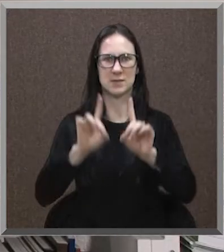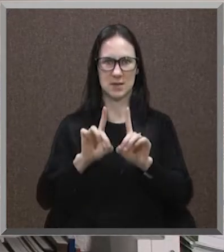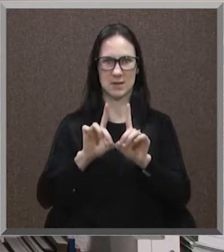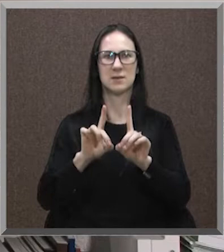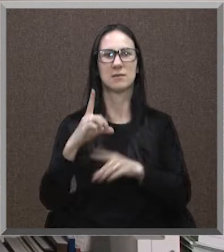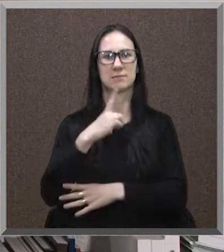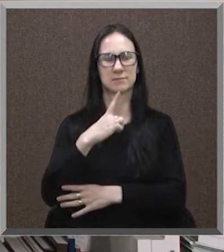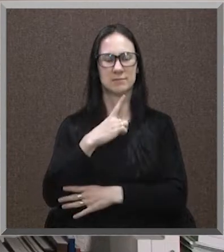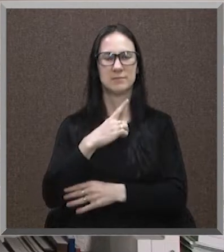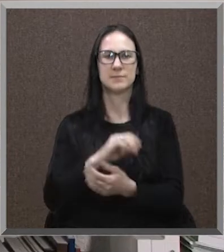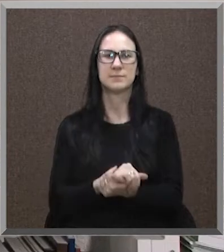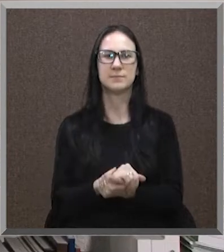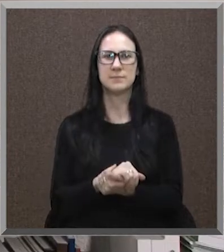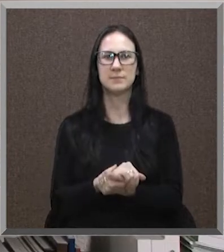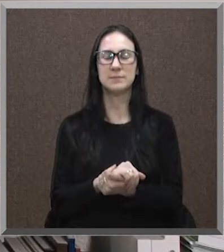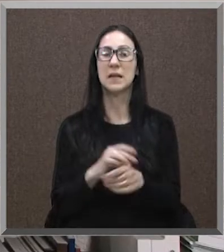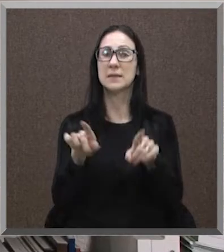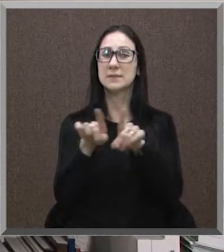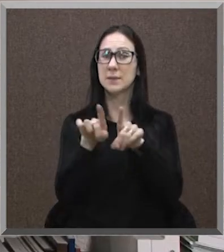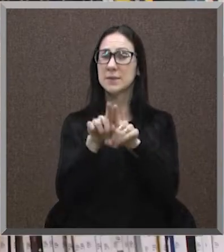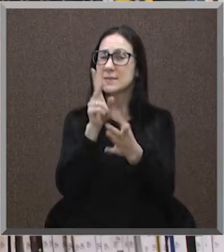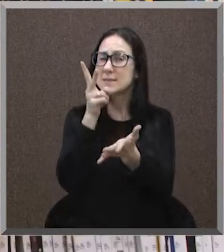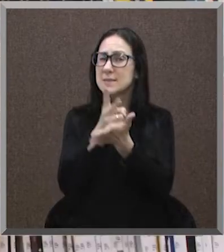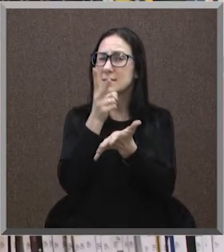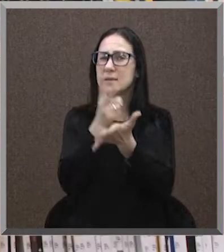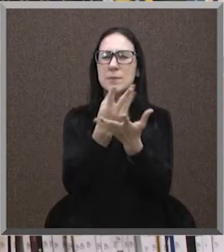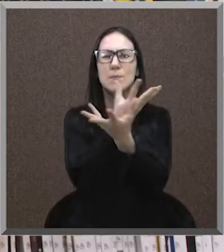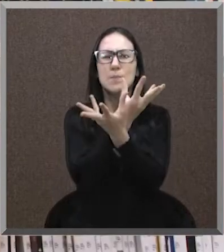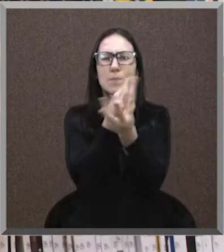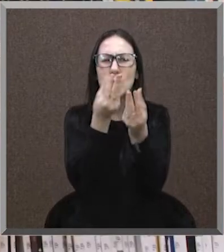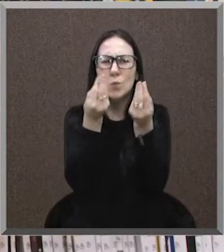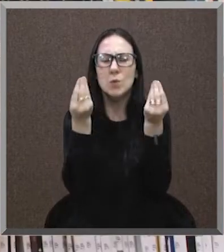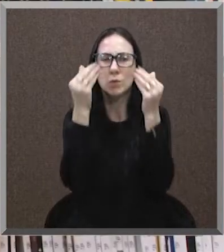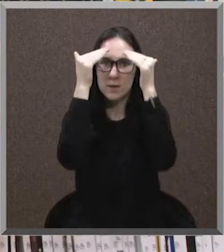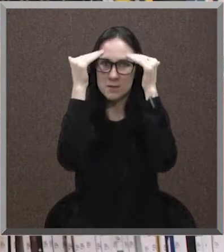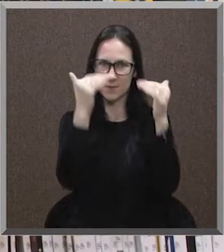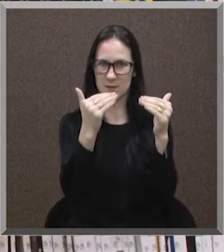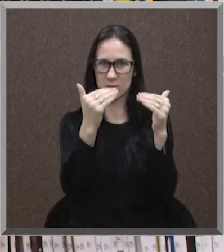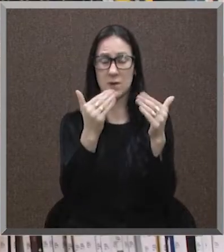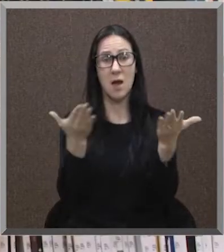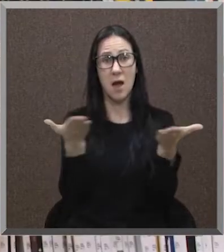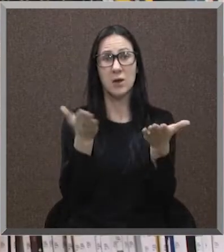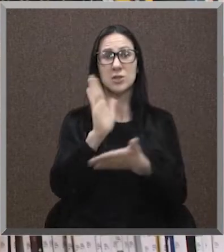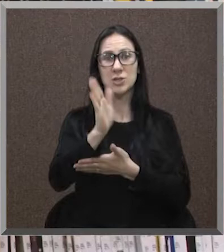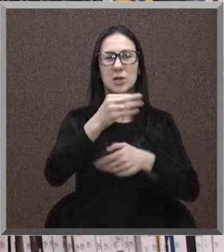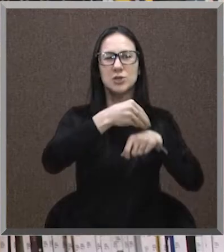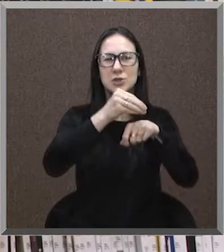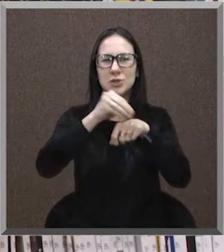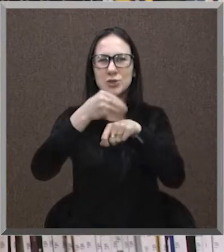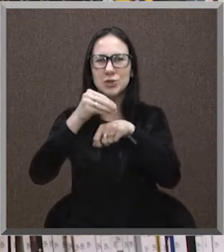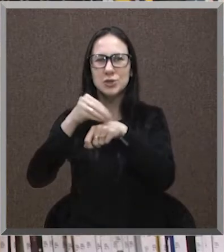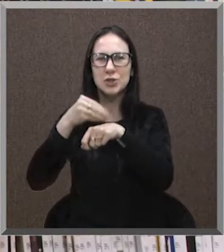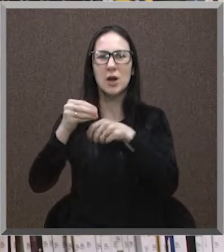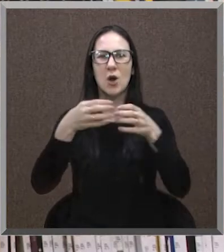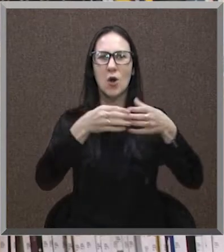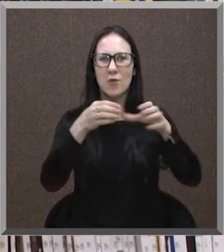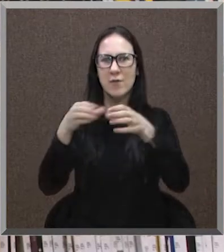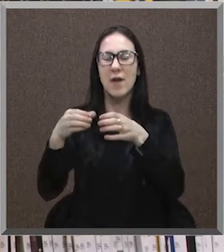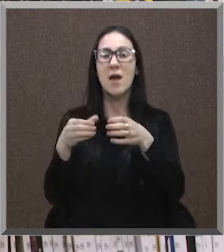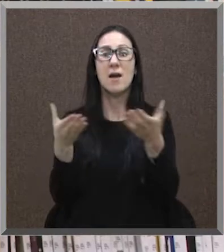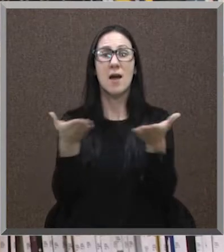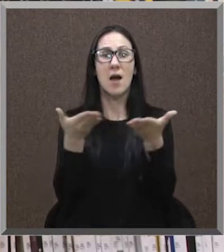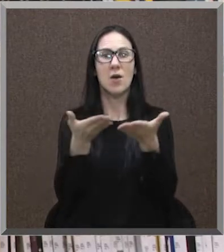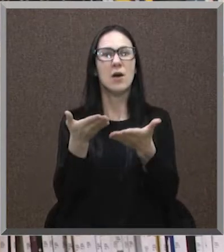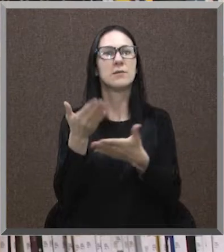E sempre com muito respeito, viu? Agora que já pegamos as dicas de convivência, bora aprender um pouco mais sobre o mundo do